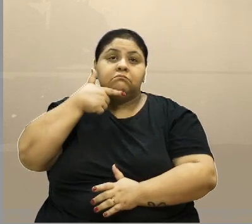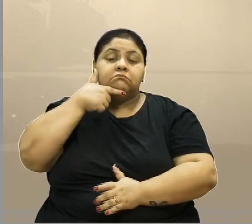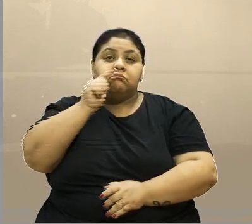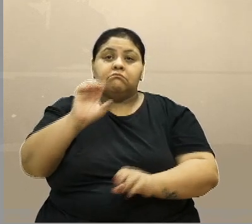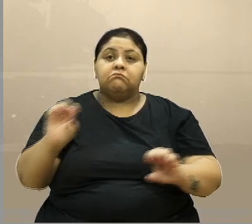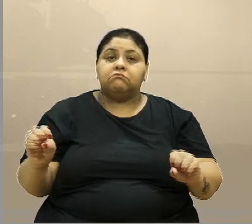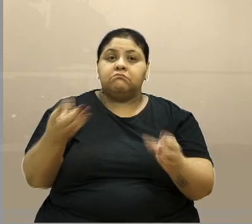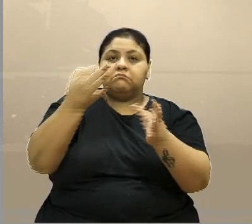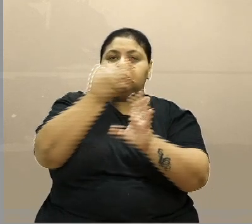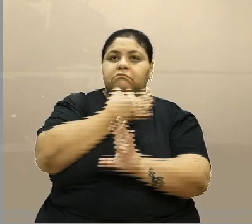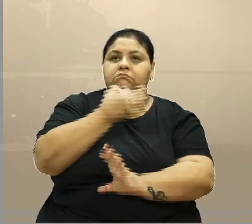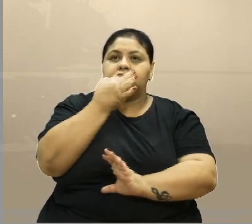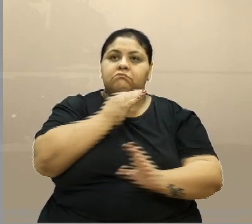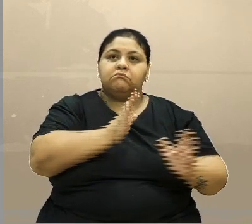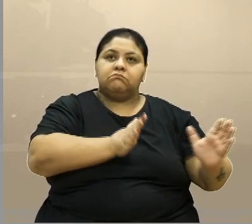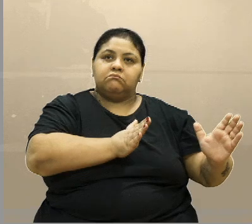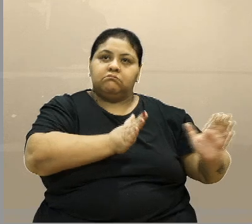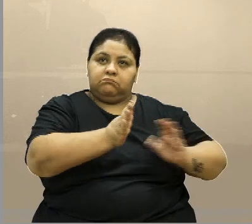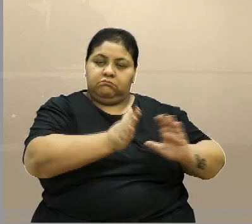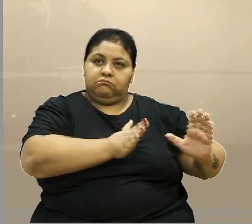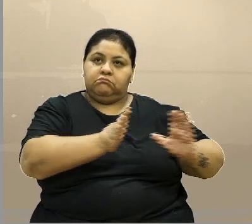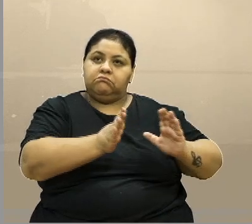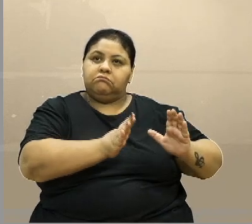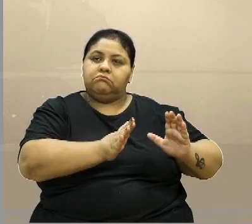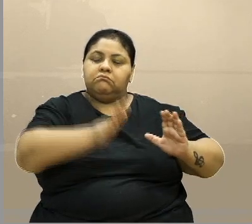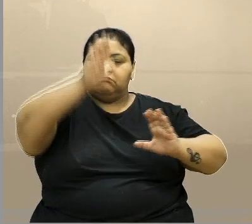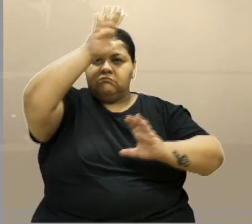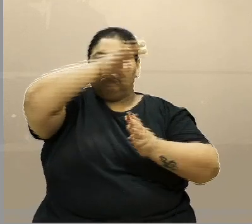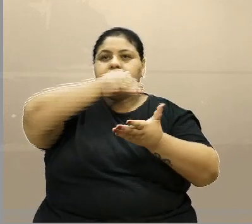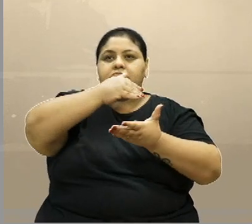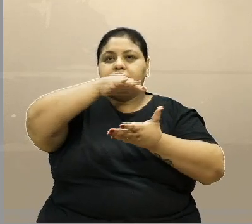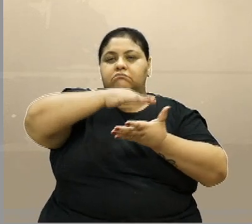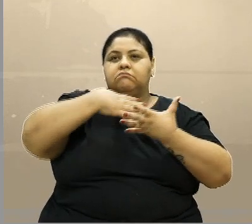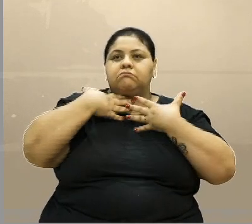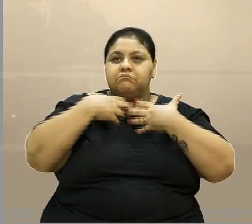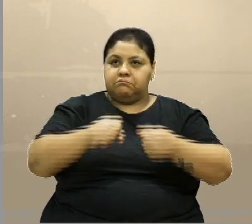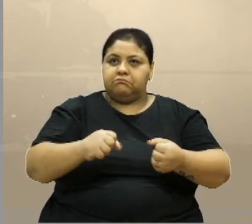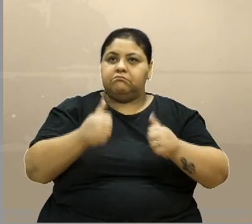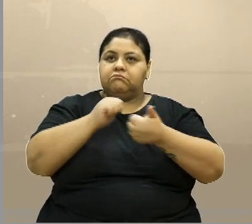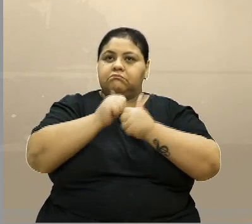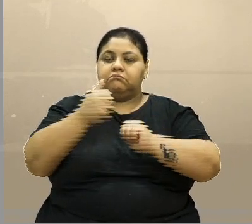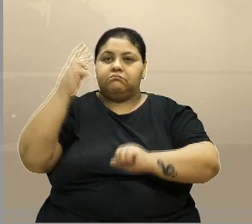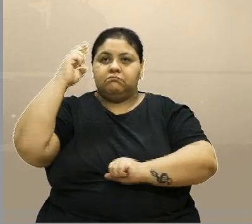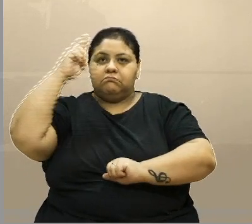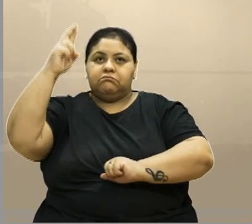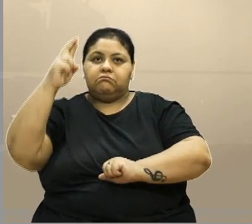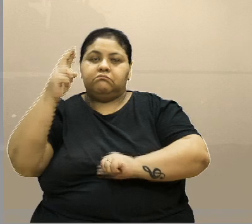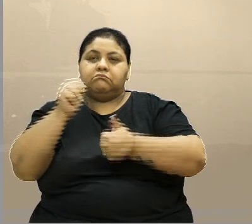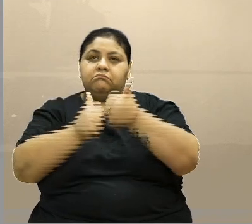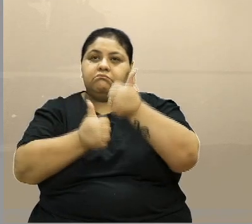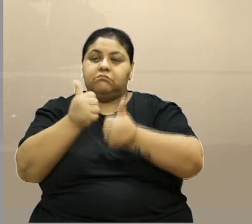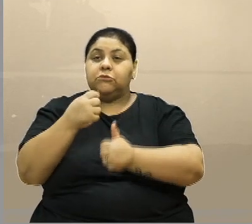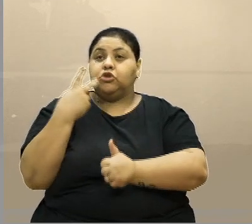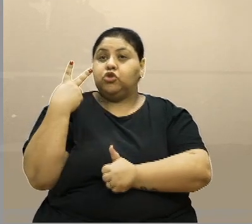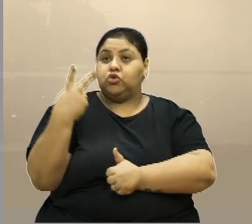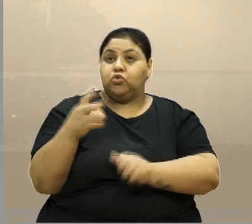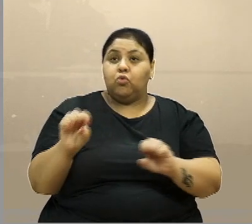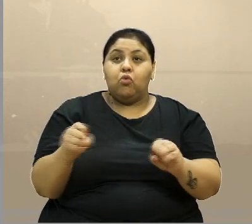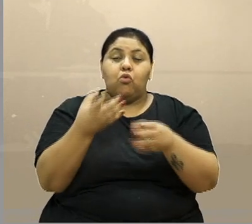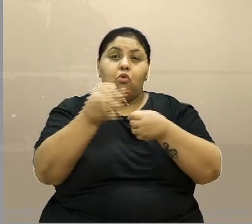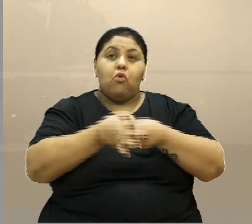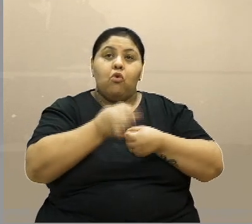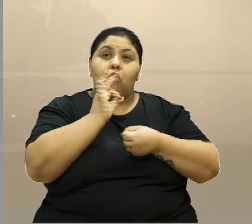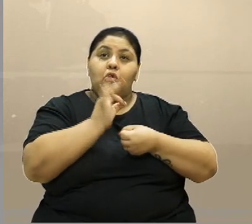eventos para Caxias no período que estivemos à frente da Secretaria de Esporte. Fui diretor de esporte de 2 festas da uva, coordenador de esporte da